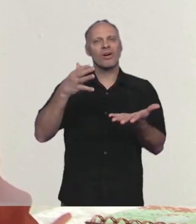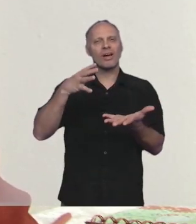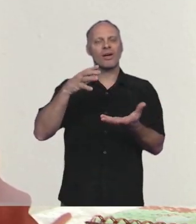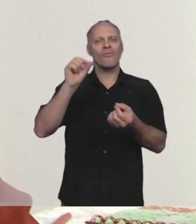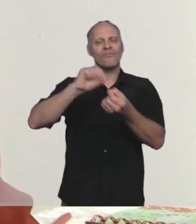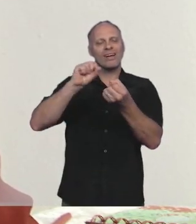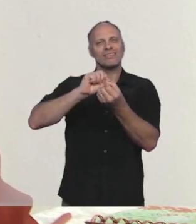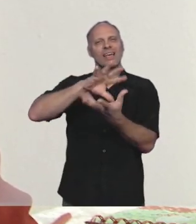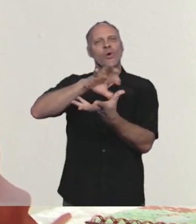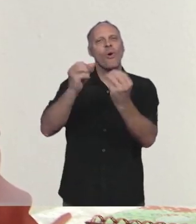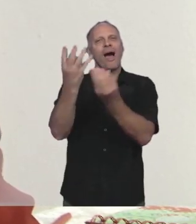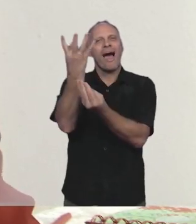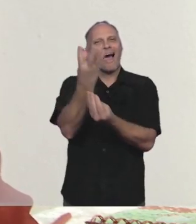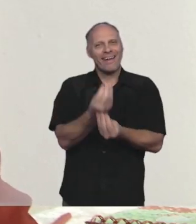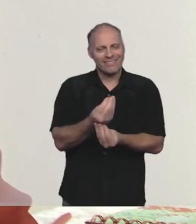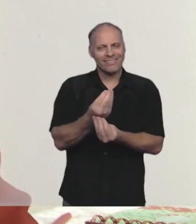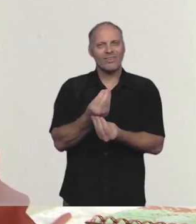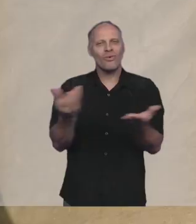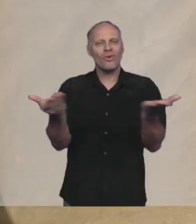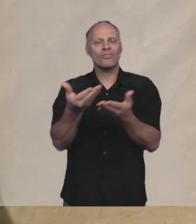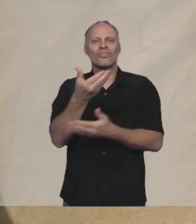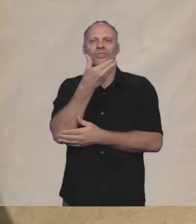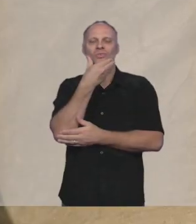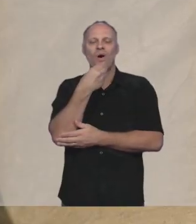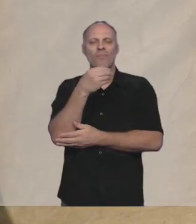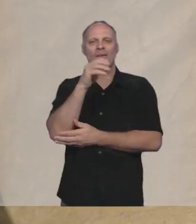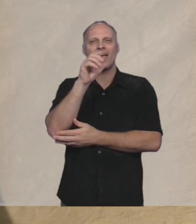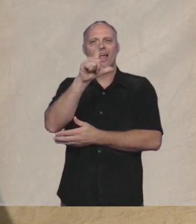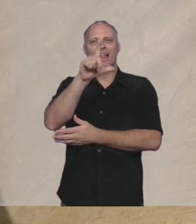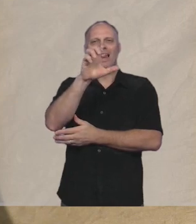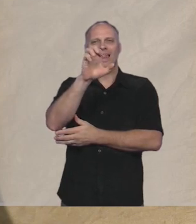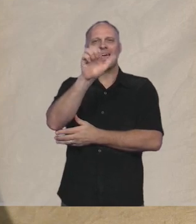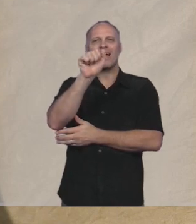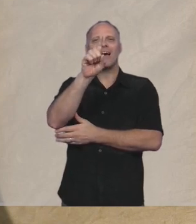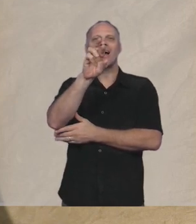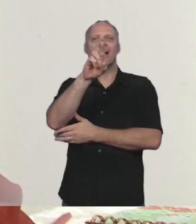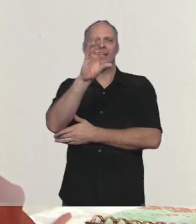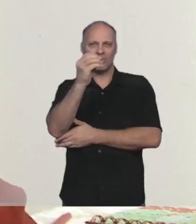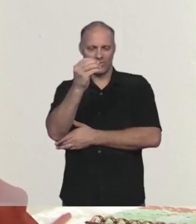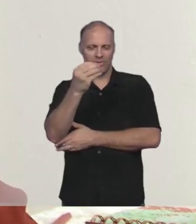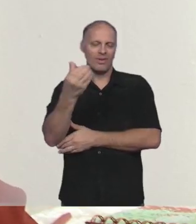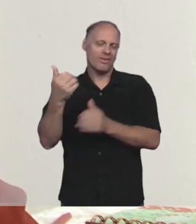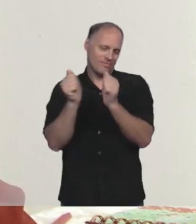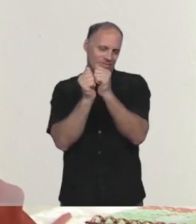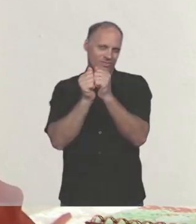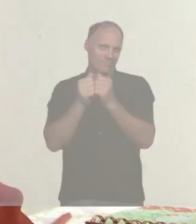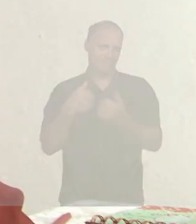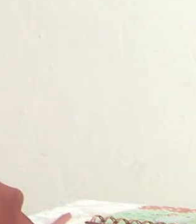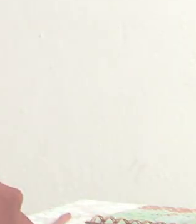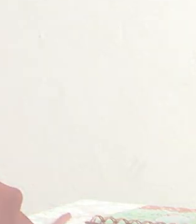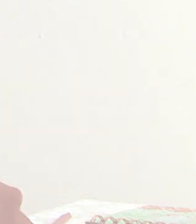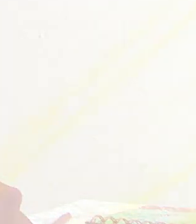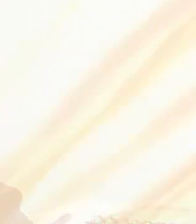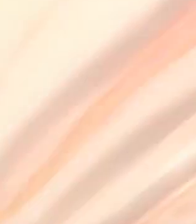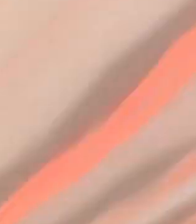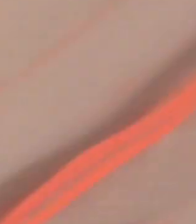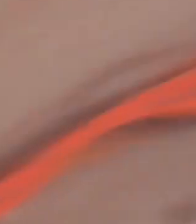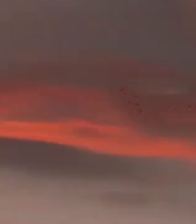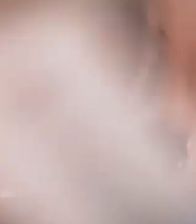Começa agora o Ateliê, hoje com o ator Leandro Coimbra. Fiquem com a gente.